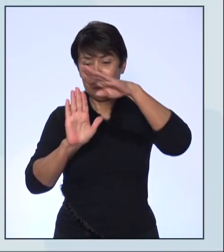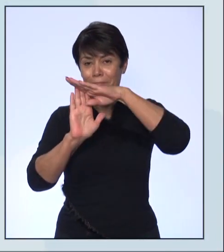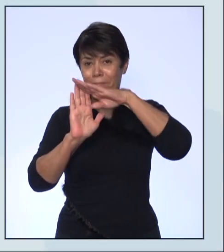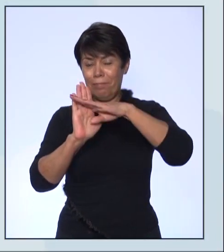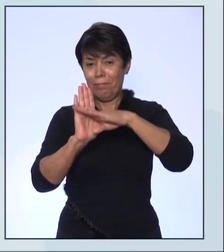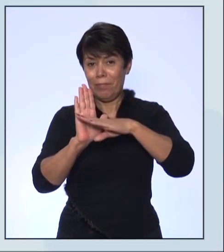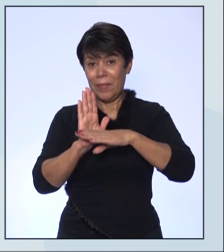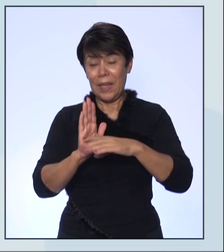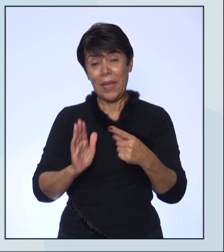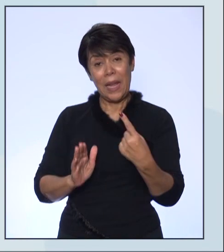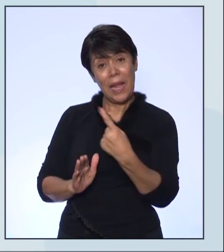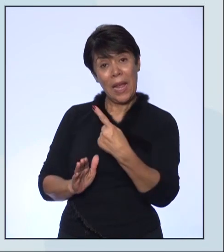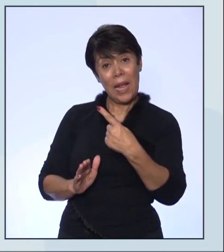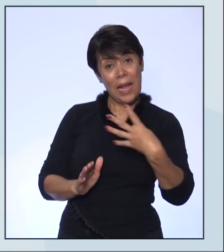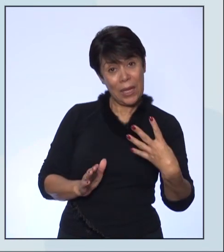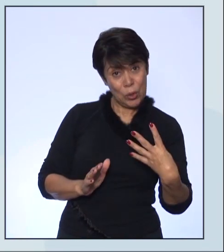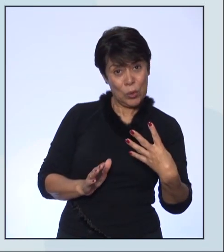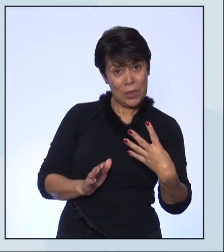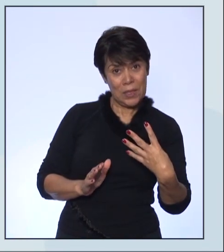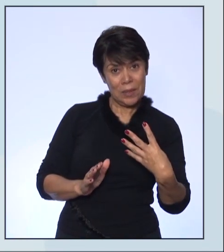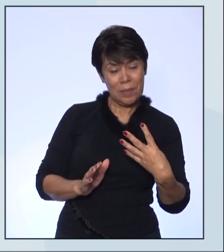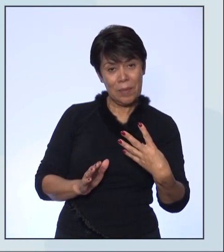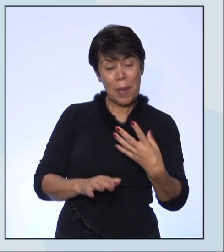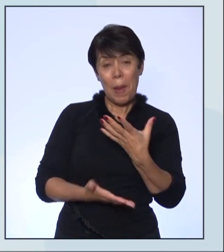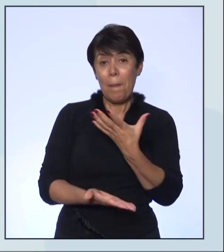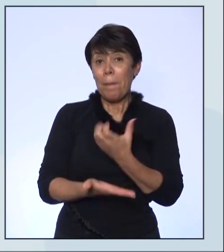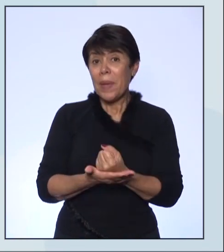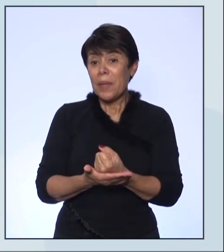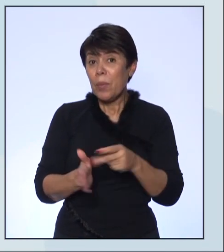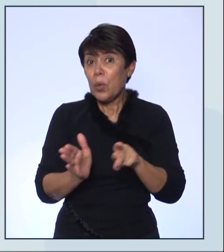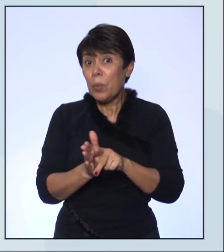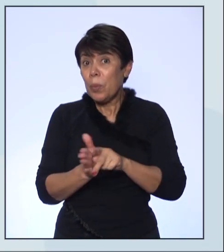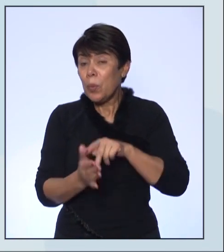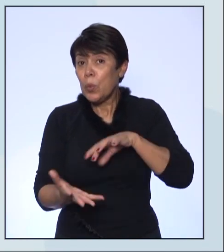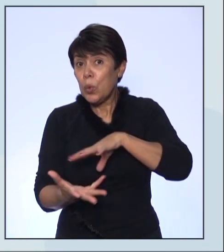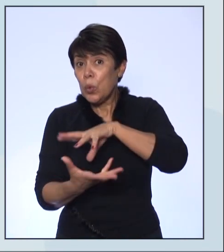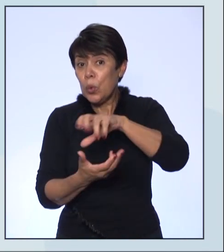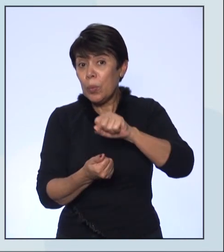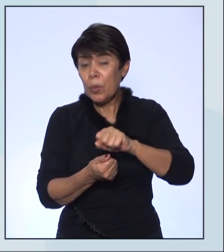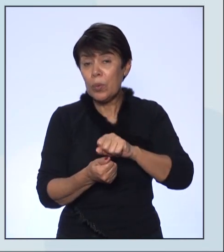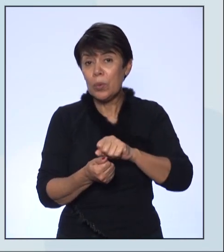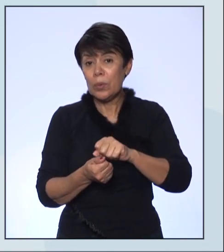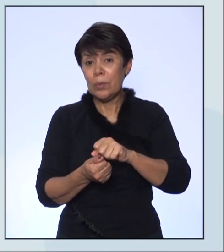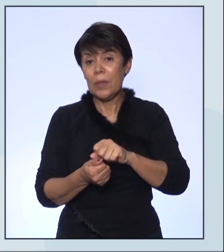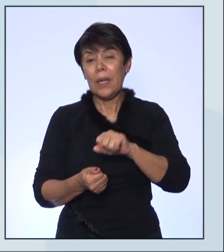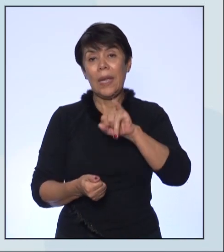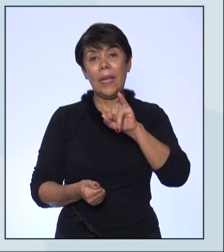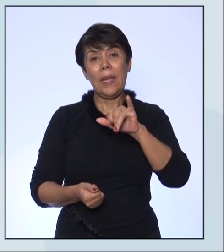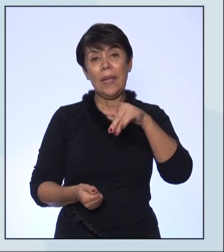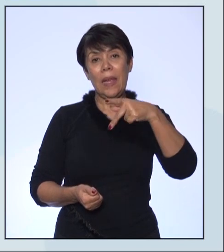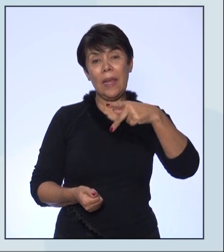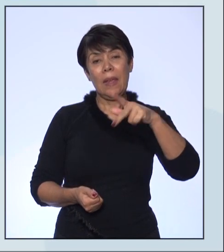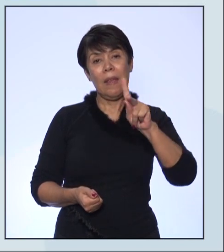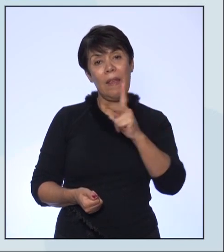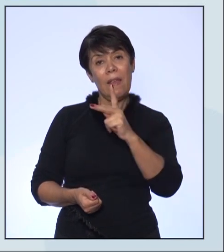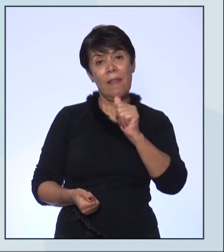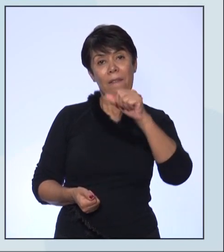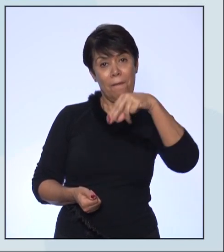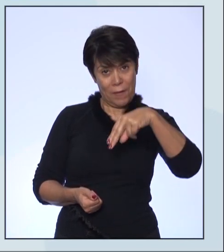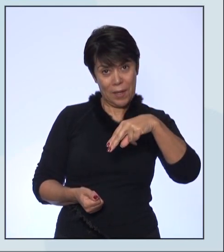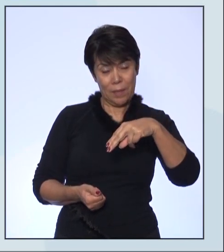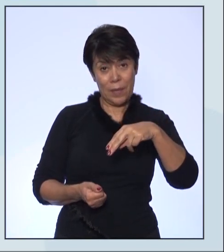dos 14 patrimônios culturais da humanidade reconhecidos pelo IPHAN. Vamos lá. Patrimônio cultural